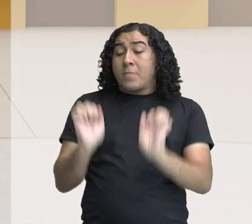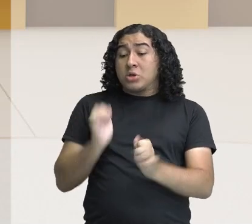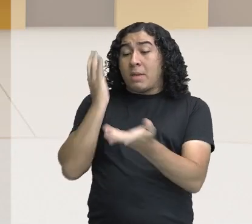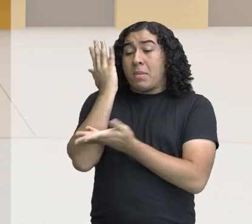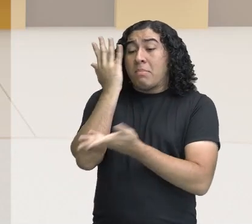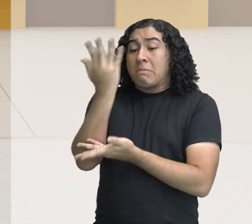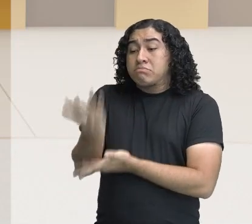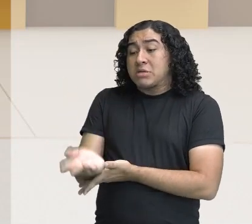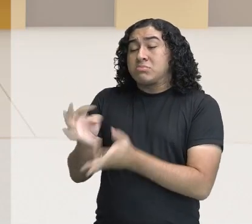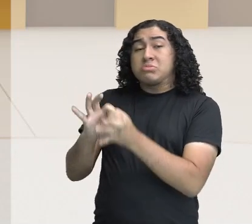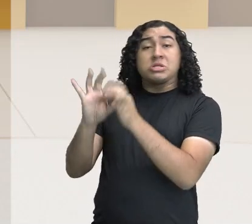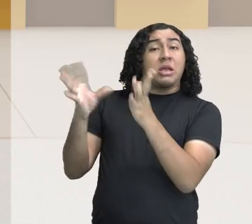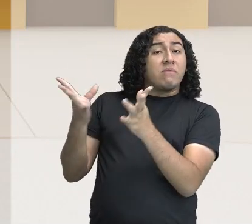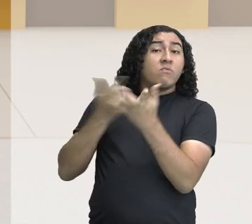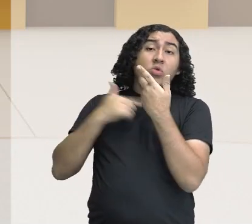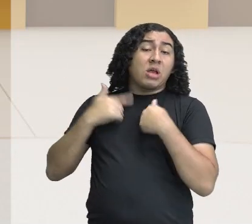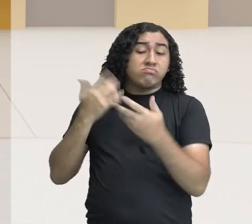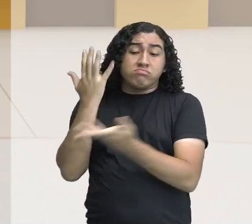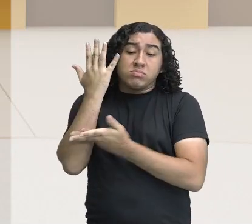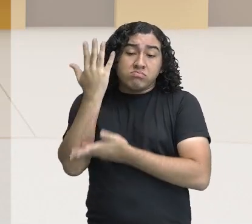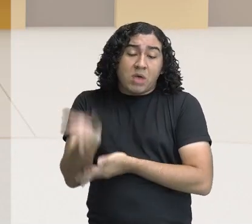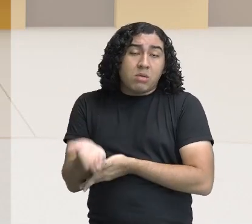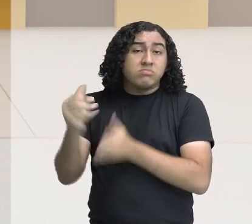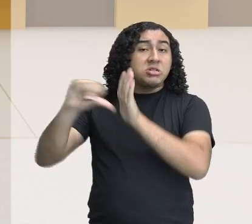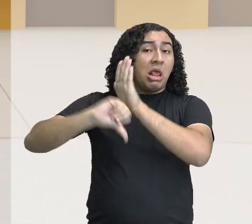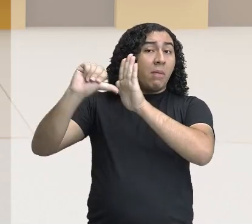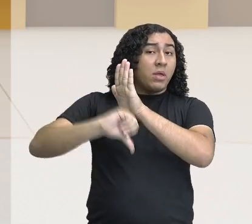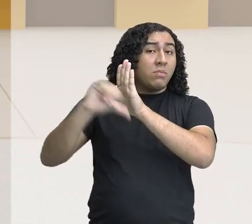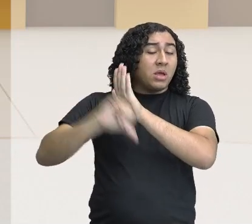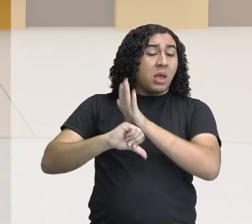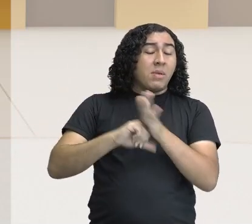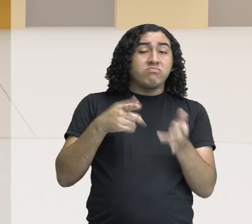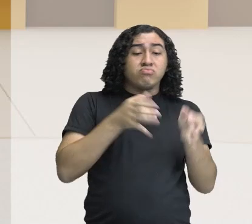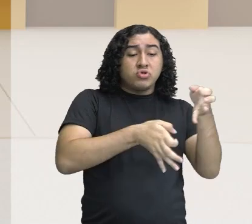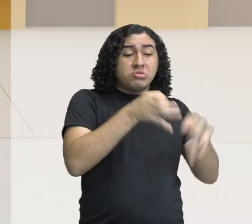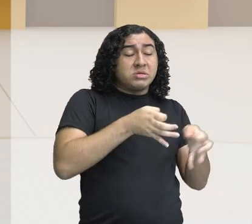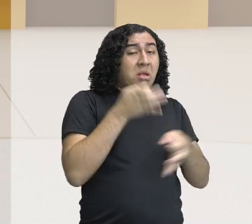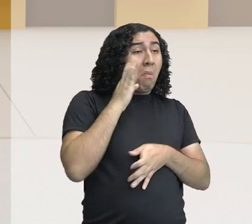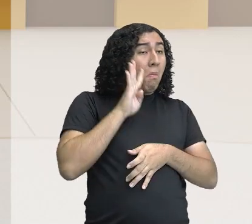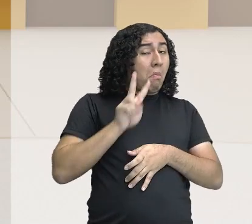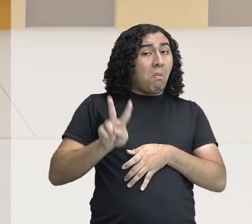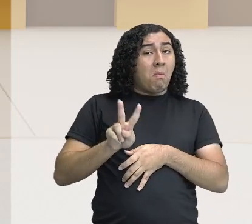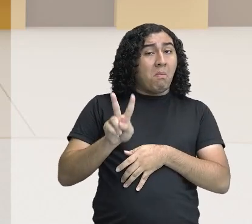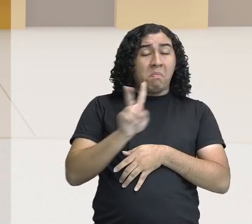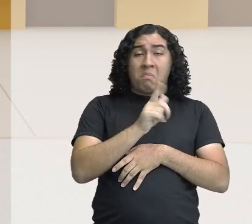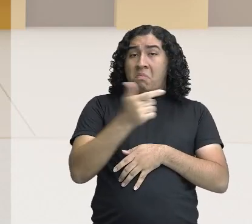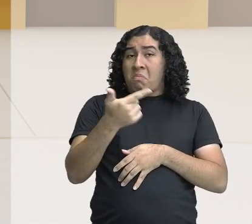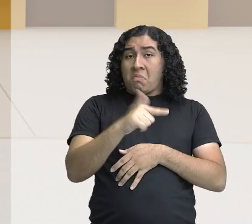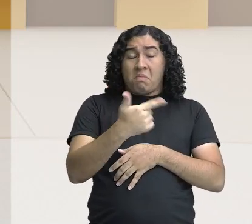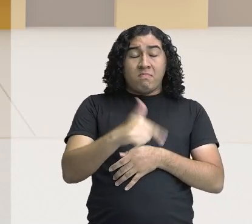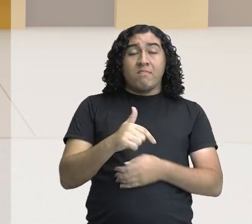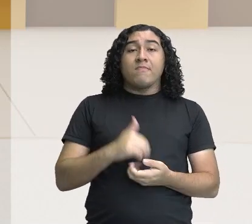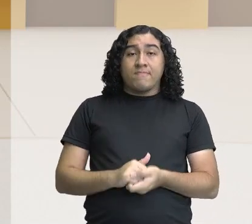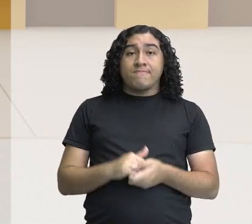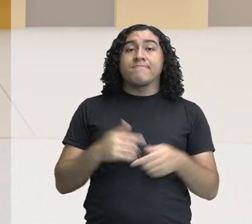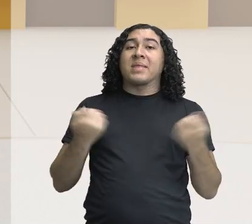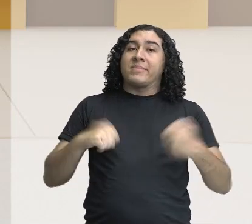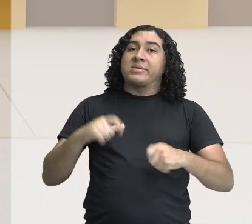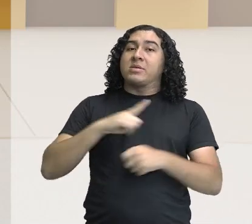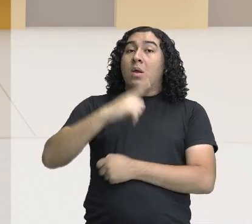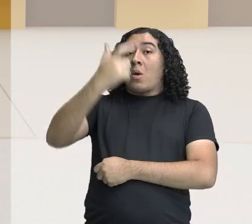pouco. Exatamente isso, né? Exatamente isso. Então, cada vez mais nós temos que nos conscientizar da importância